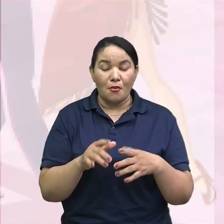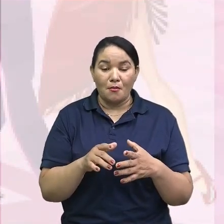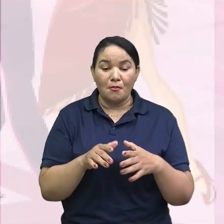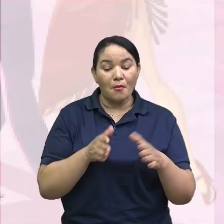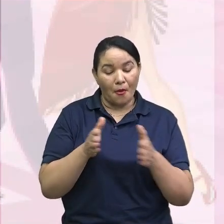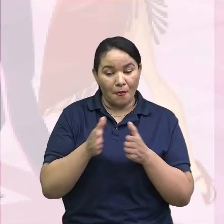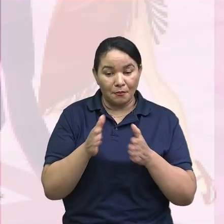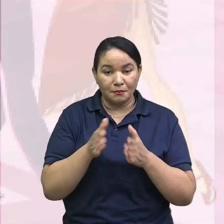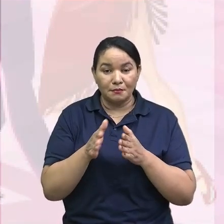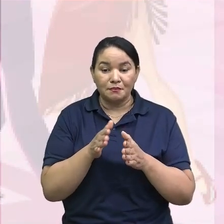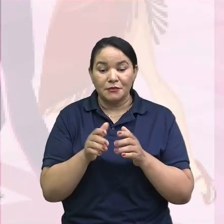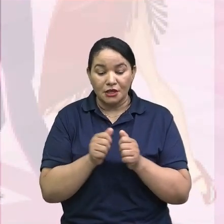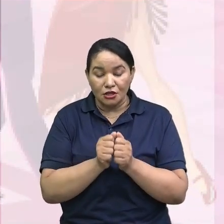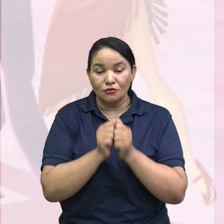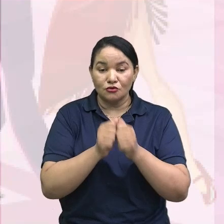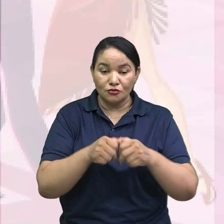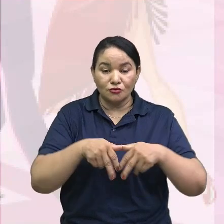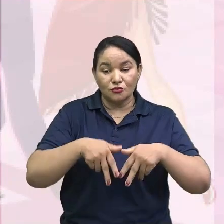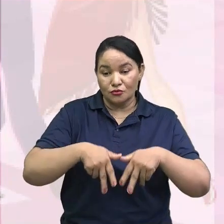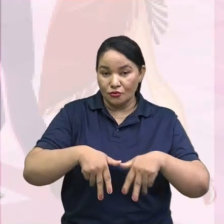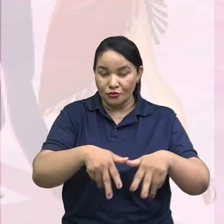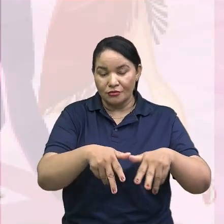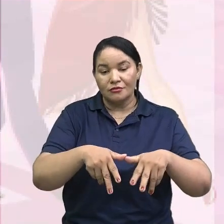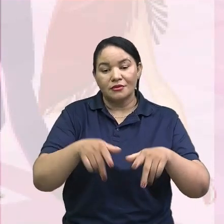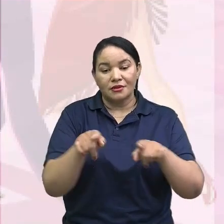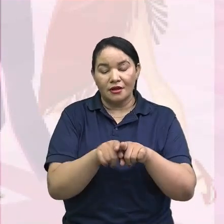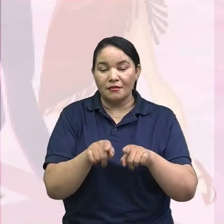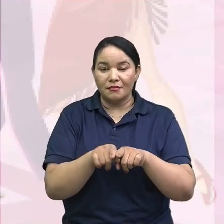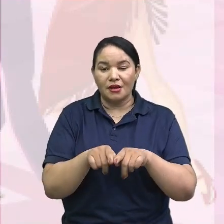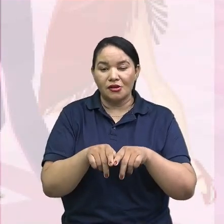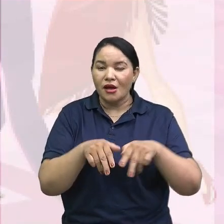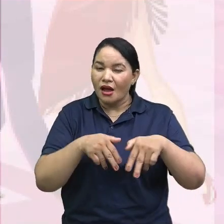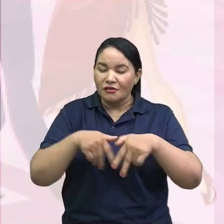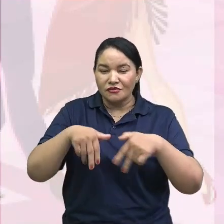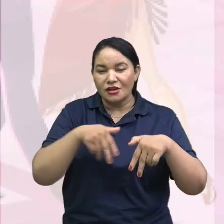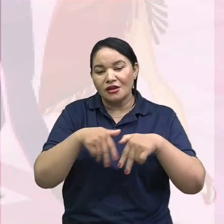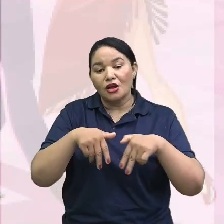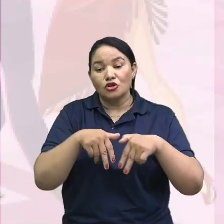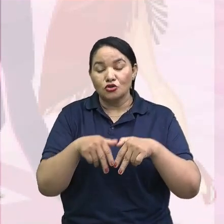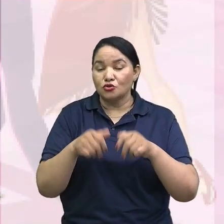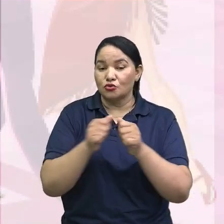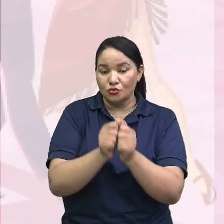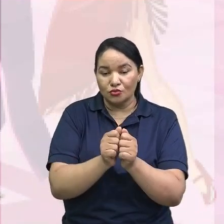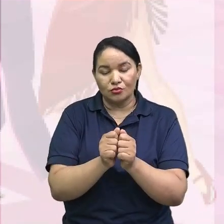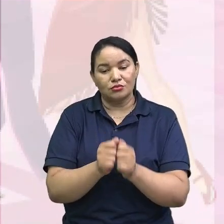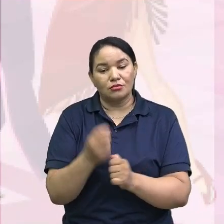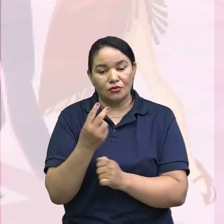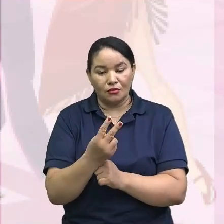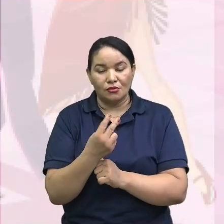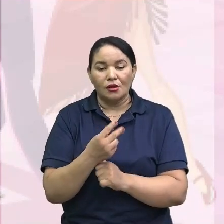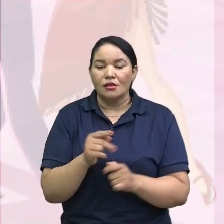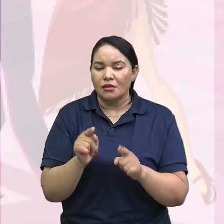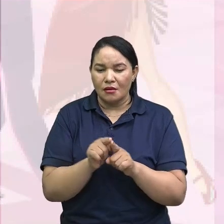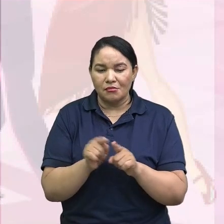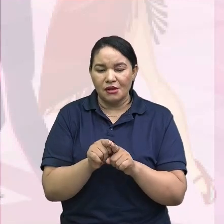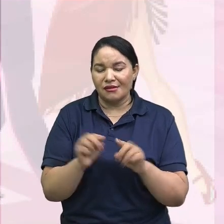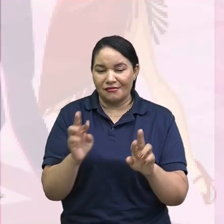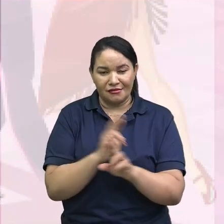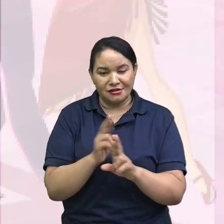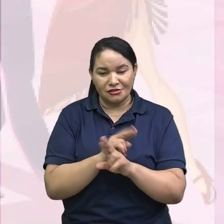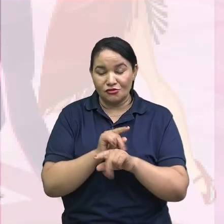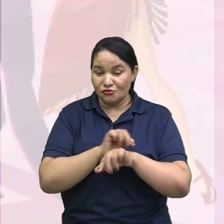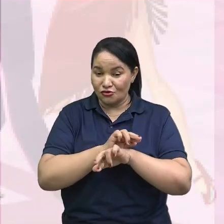e finaliza junto. E aqui a gente tem vários exemplos, não só da